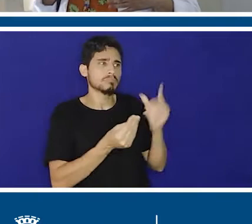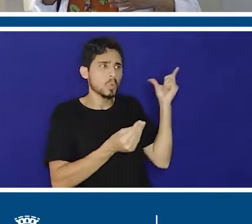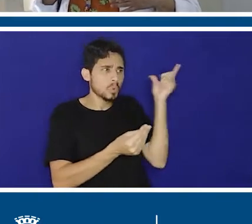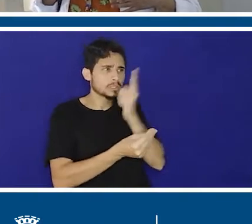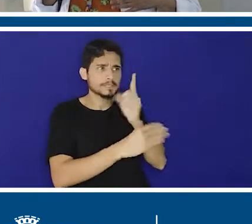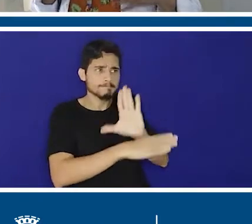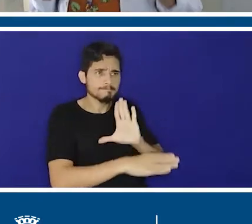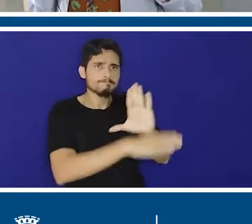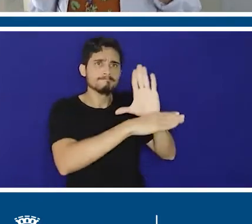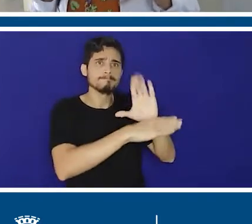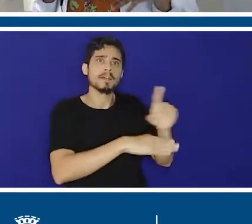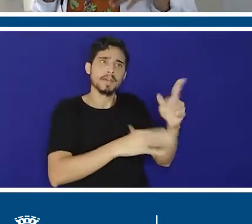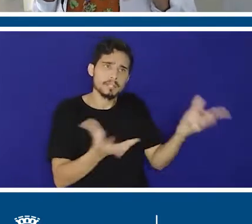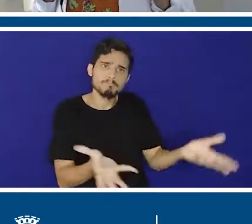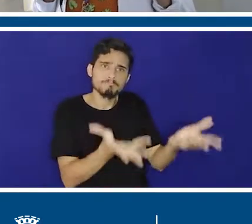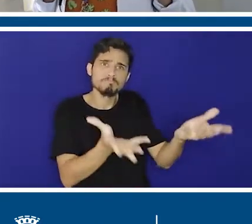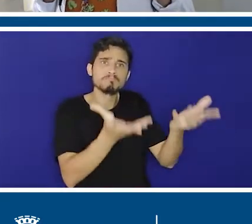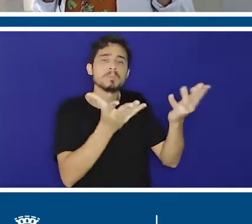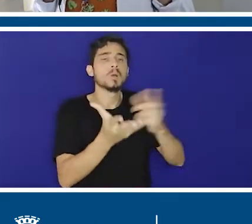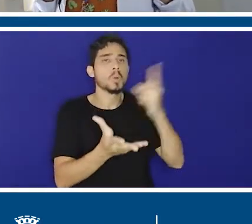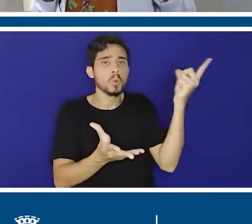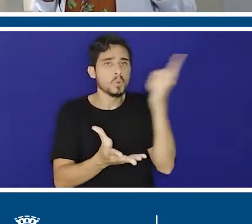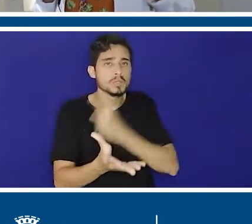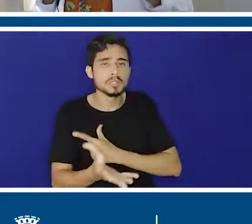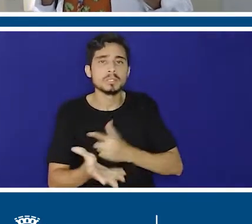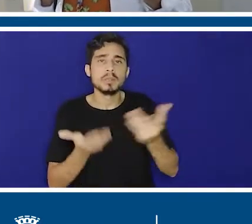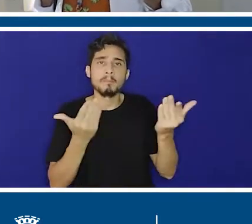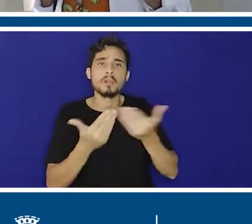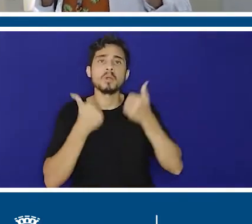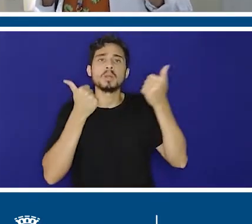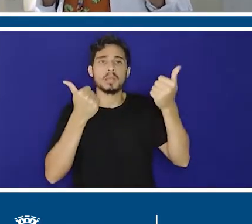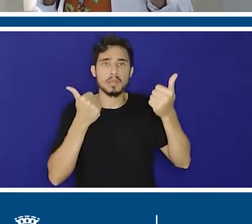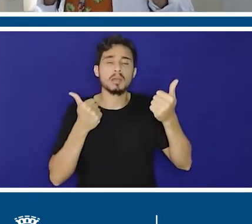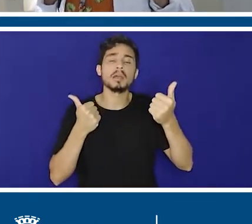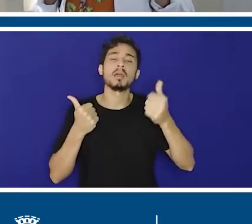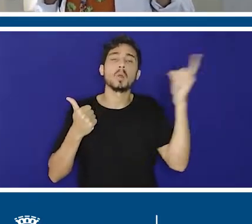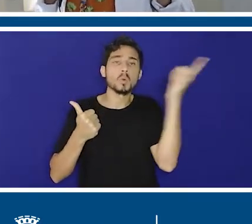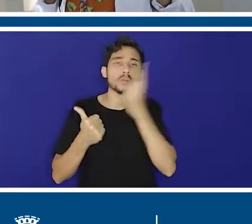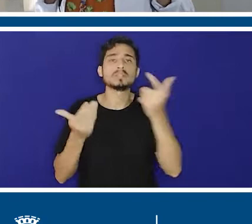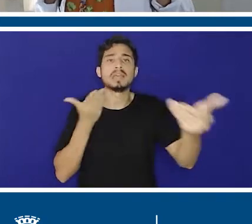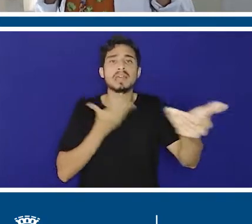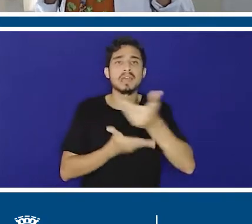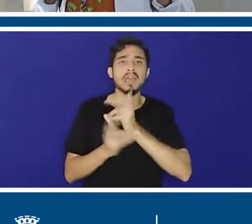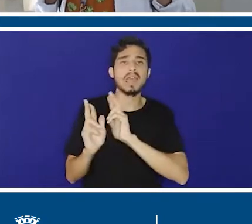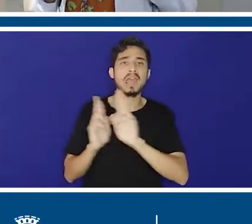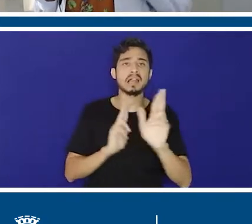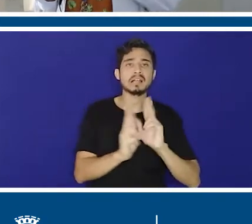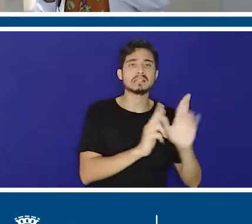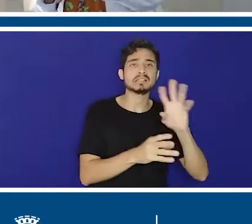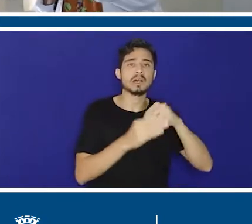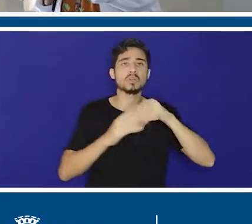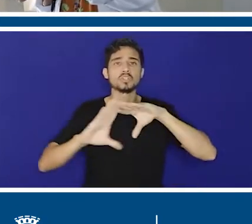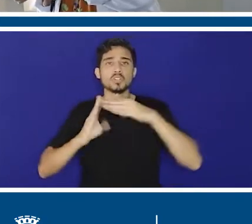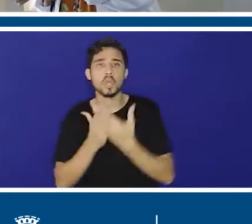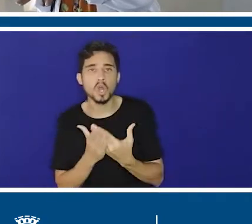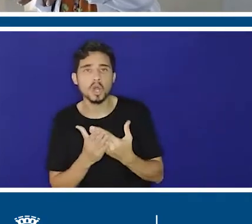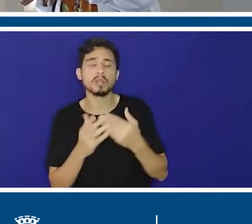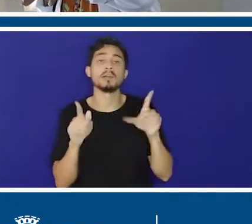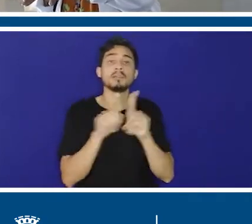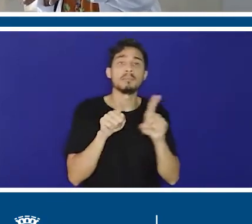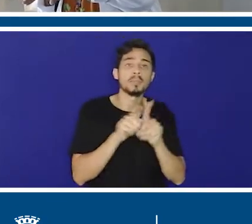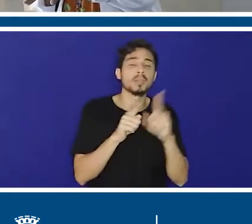seguinte com atenção e possa estar até em condições, não só de ir para a escola, como também para a terapia. Até aqui vocês